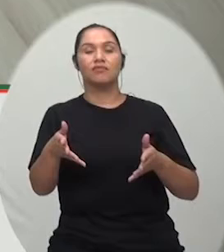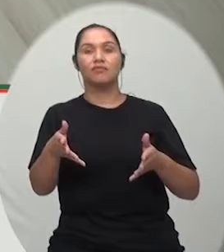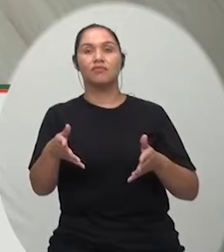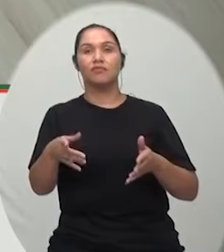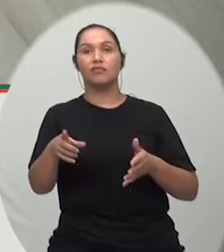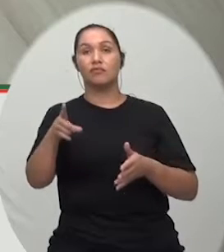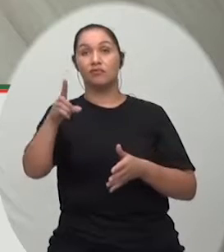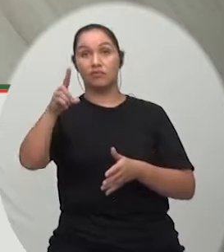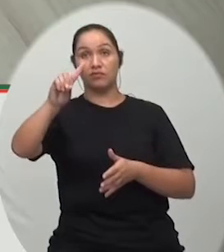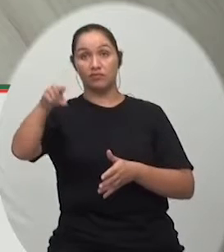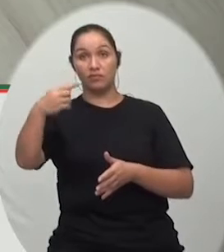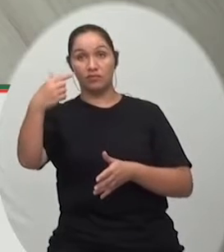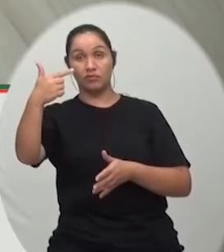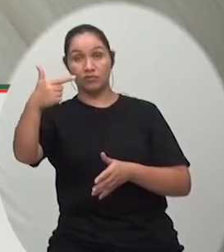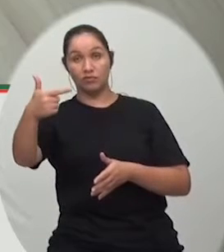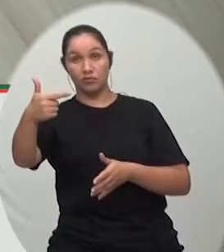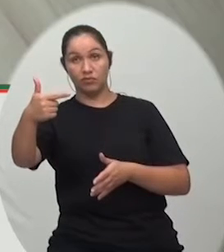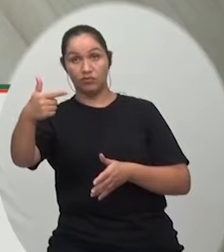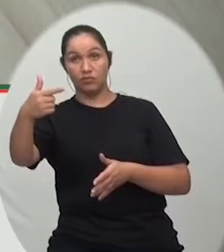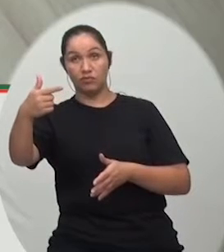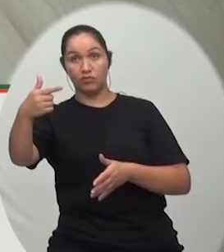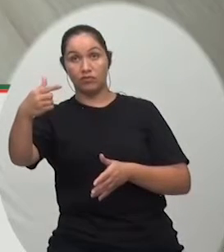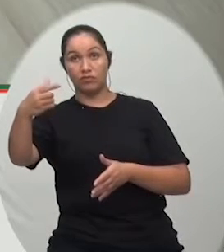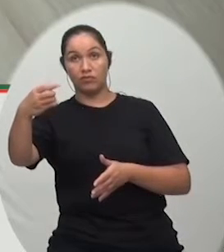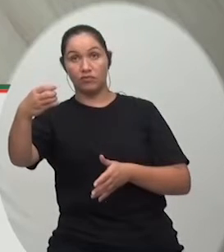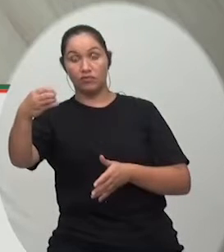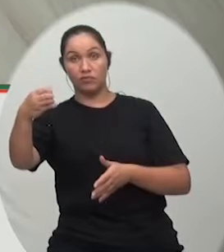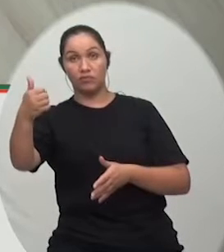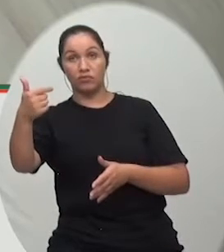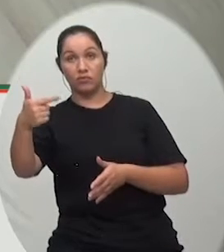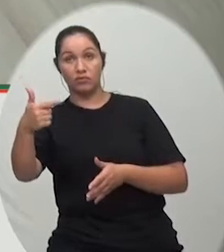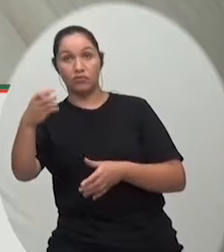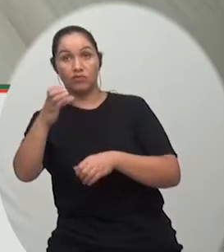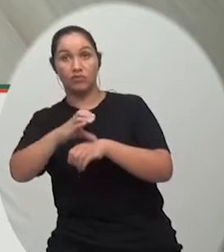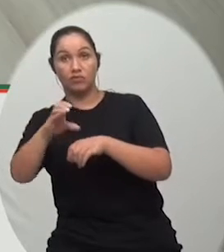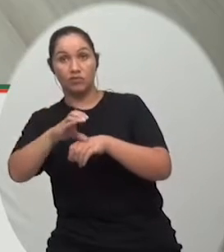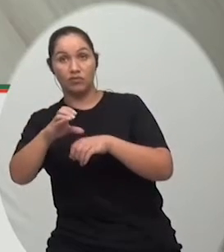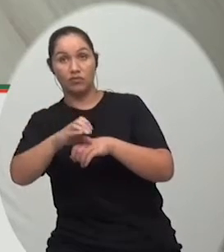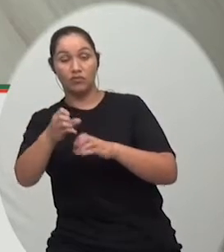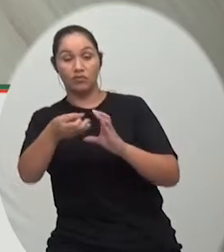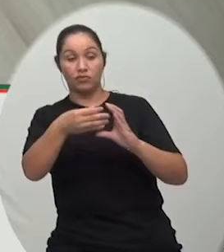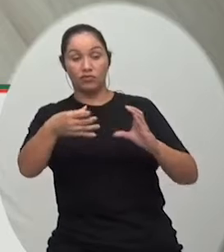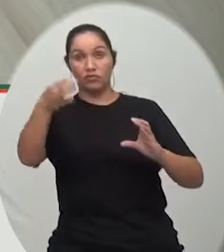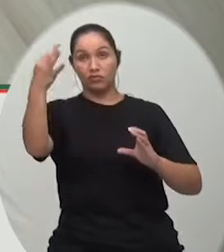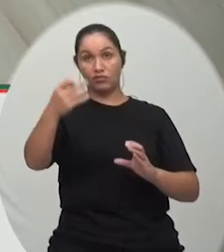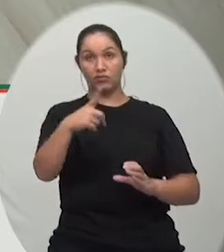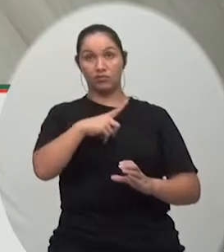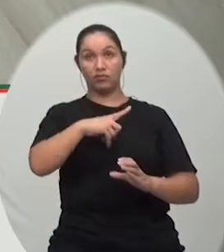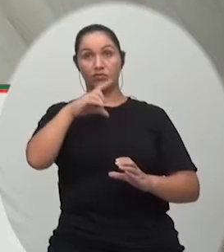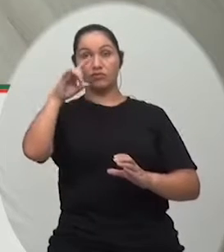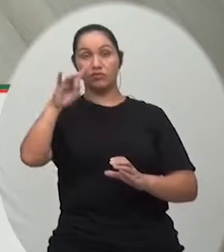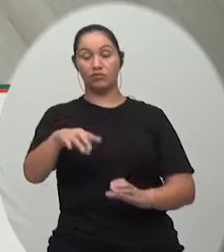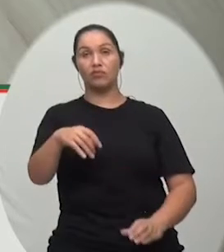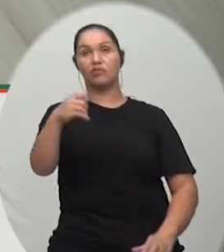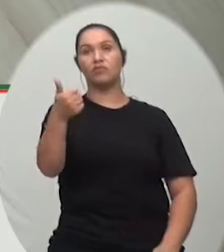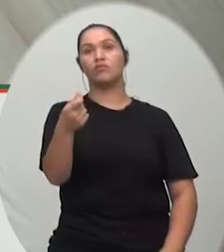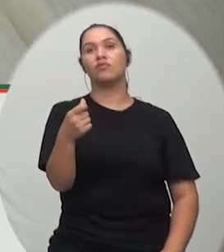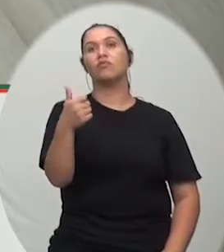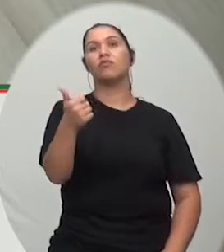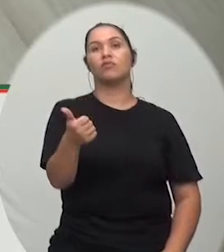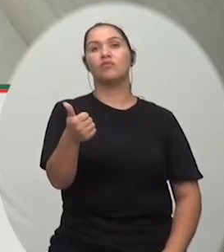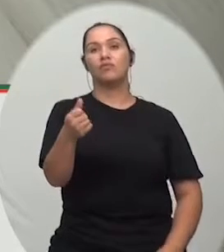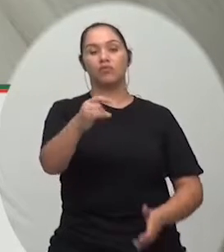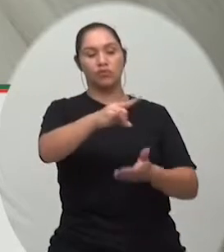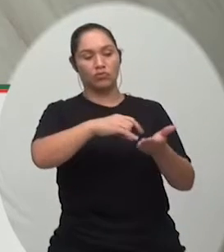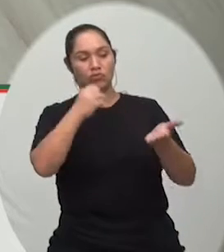1.212 cursos que atenderam às exigências para participar da pesquisa, foram somente 161 os premiados com o selo